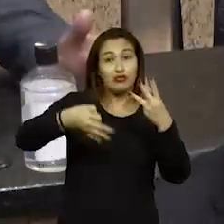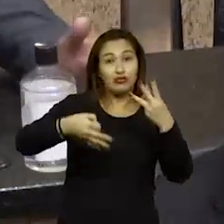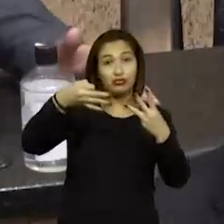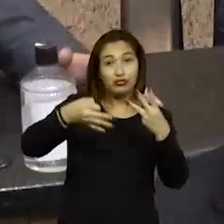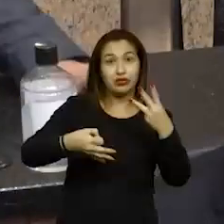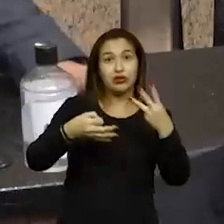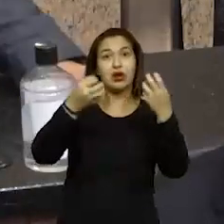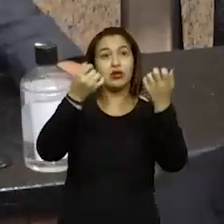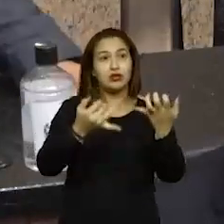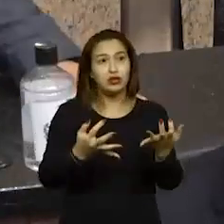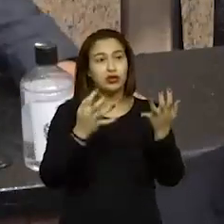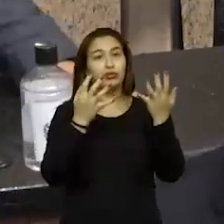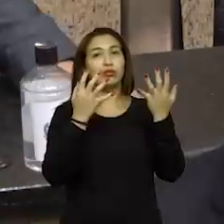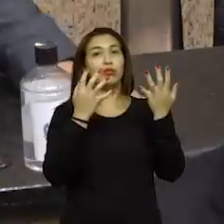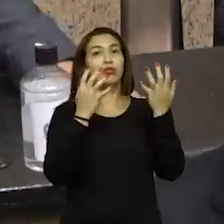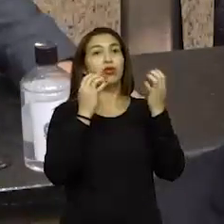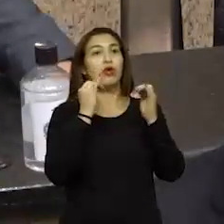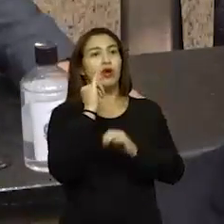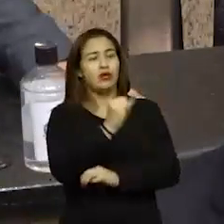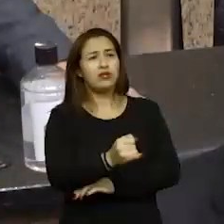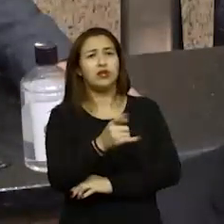estão morrendo